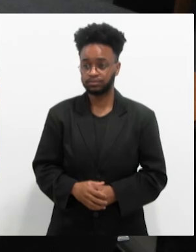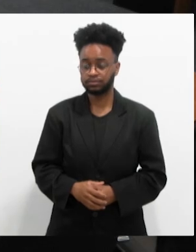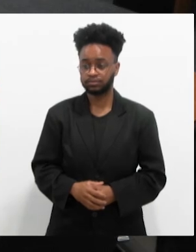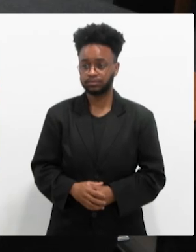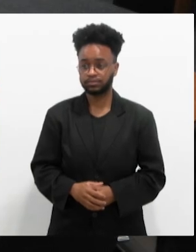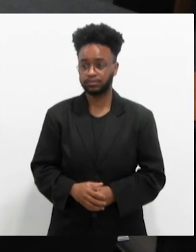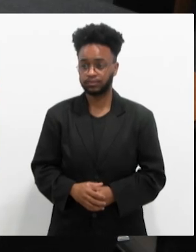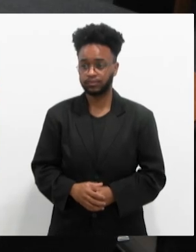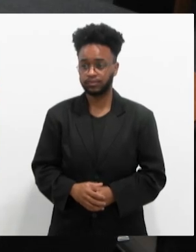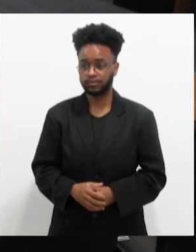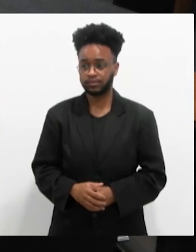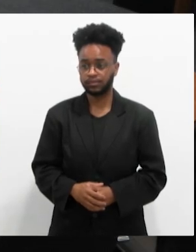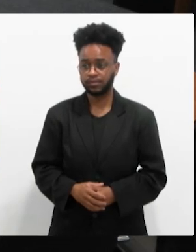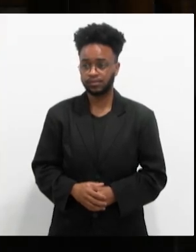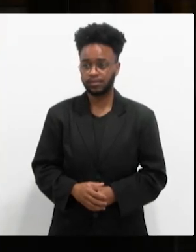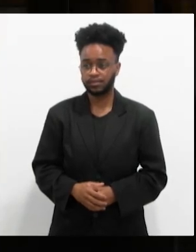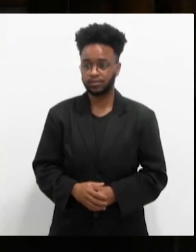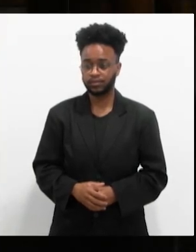Senhor